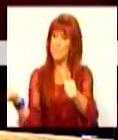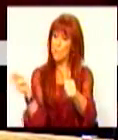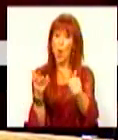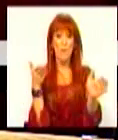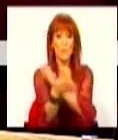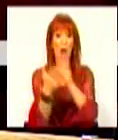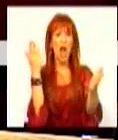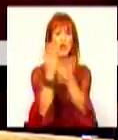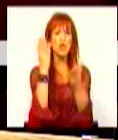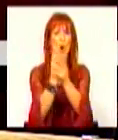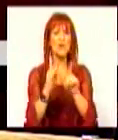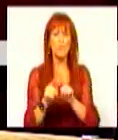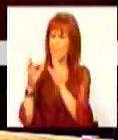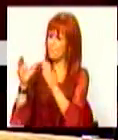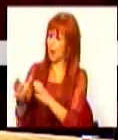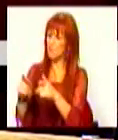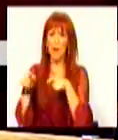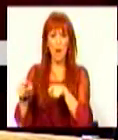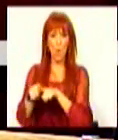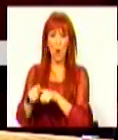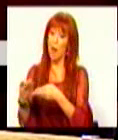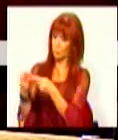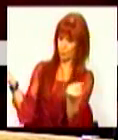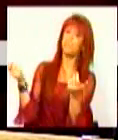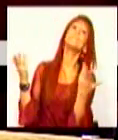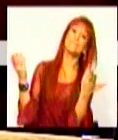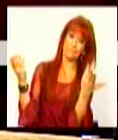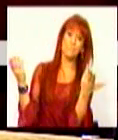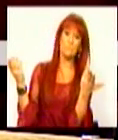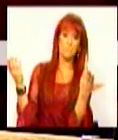às escolas. Uma parte é para suprir